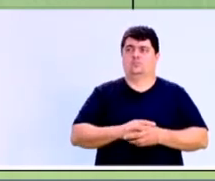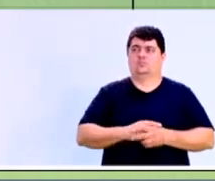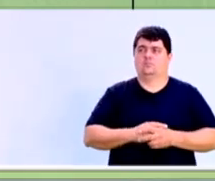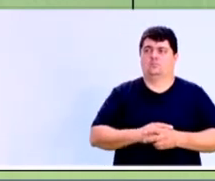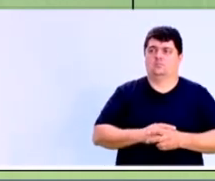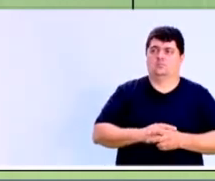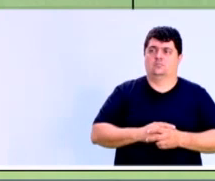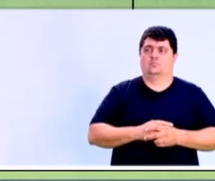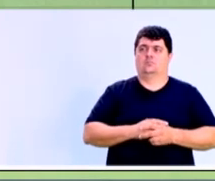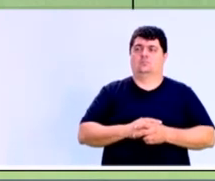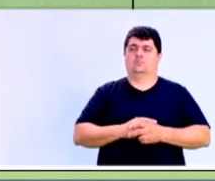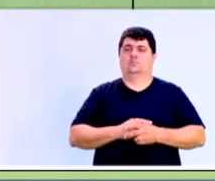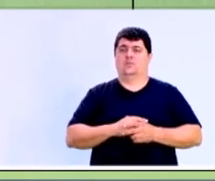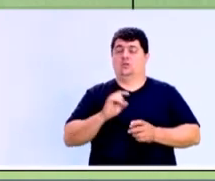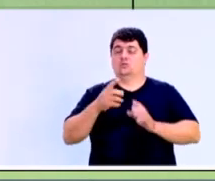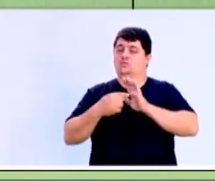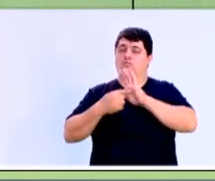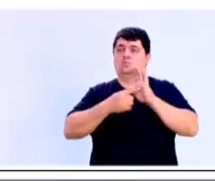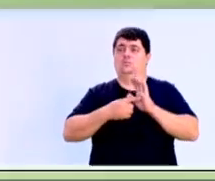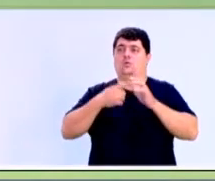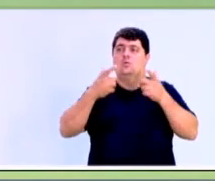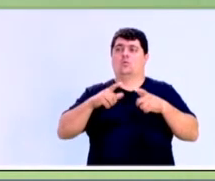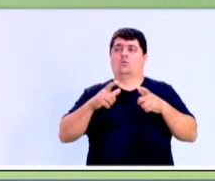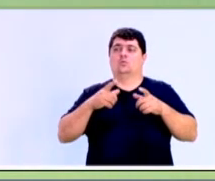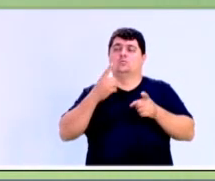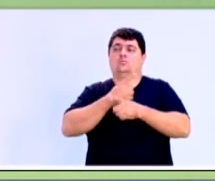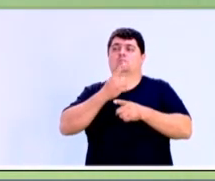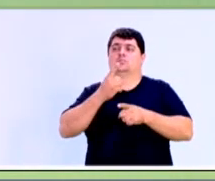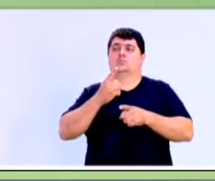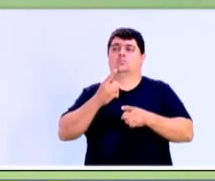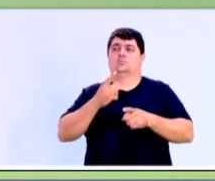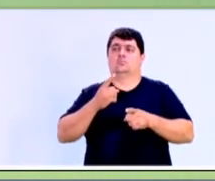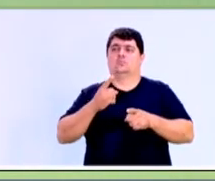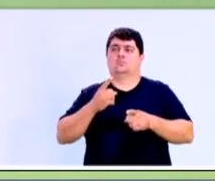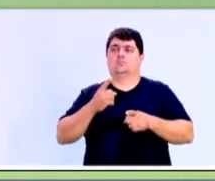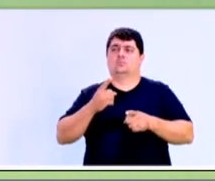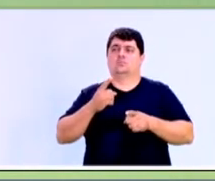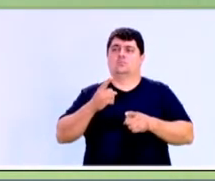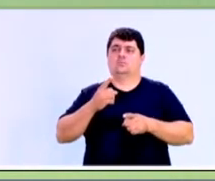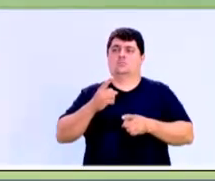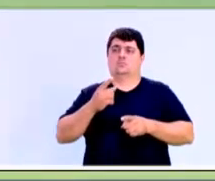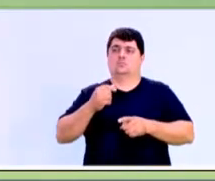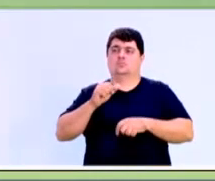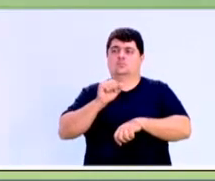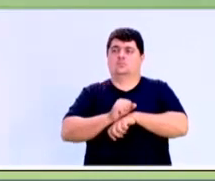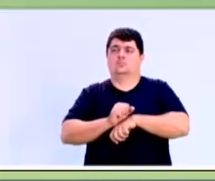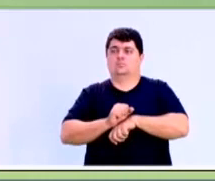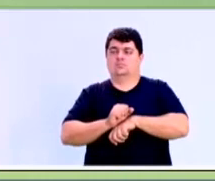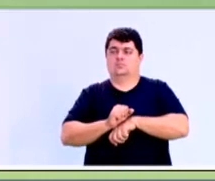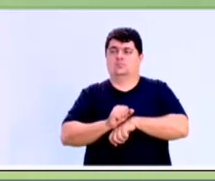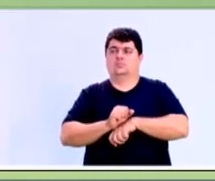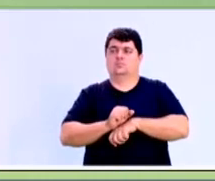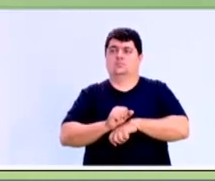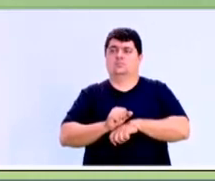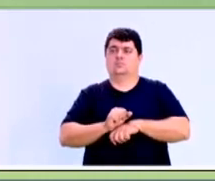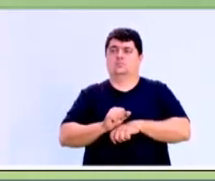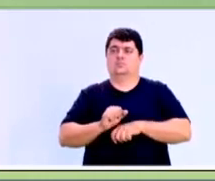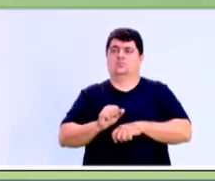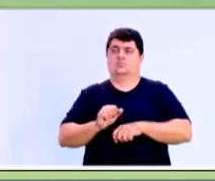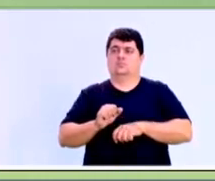62.500, ok? Só para a gente mostrar aqui de onde a gente está tirando, ó. Não circulante, 2.900.